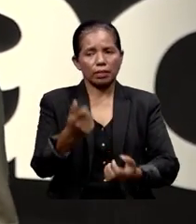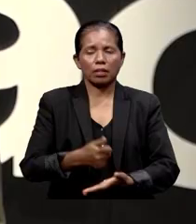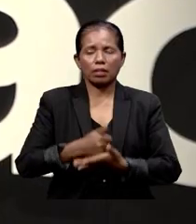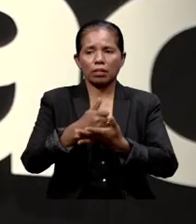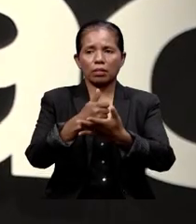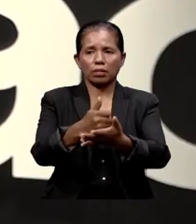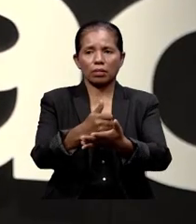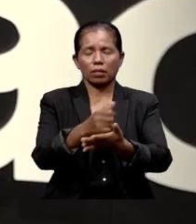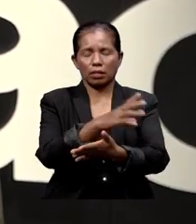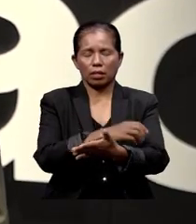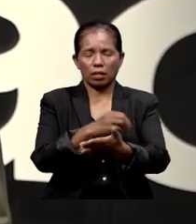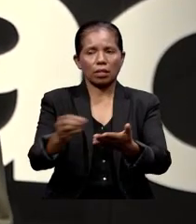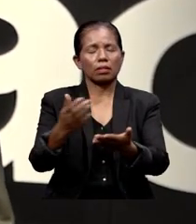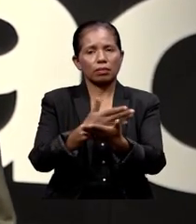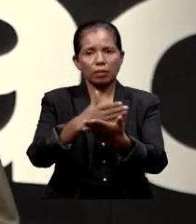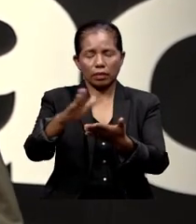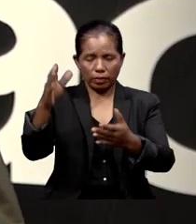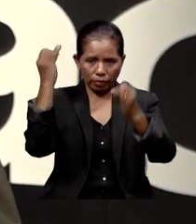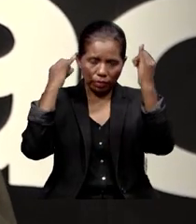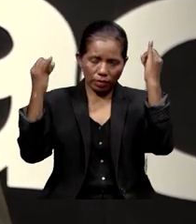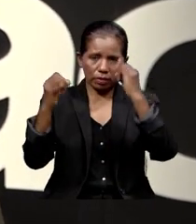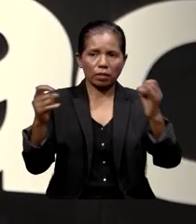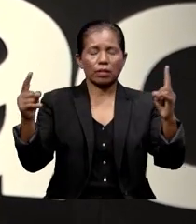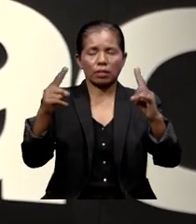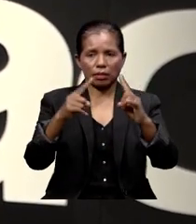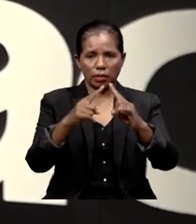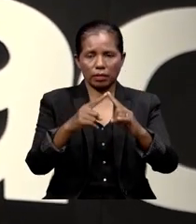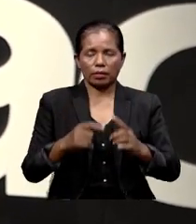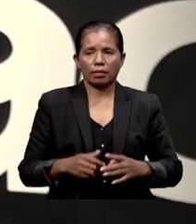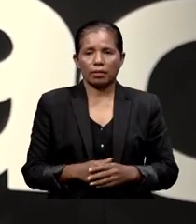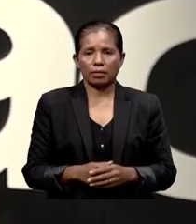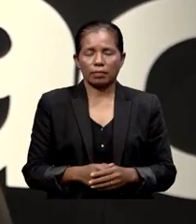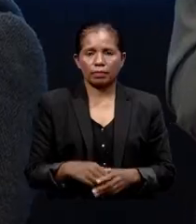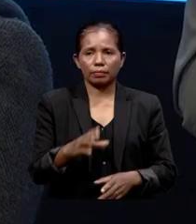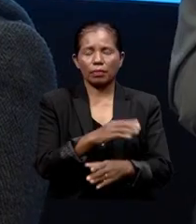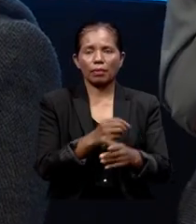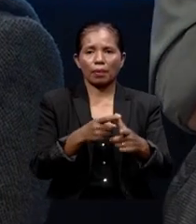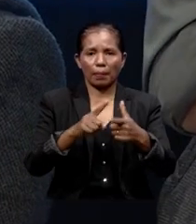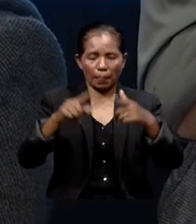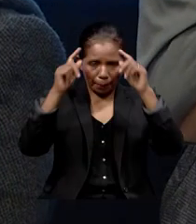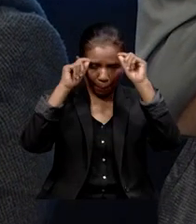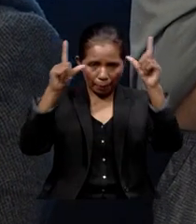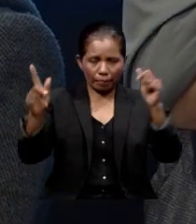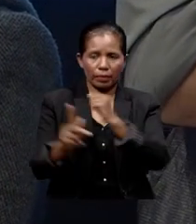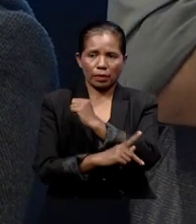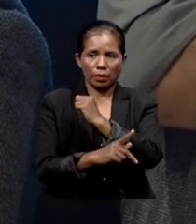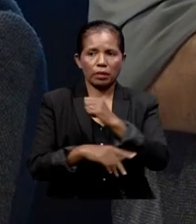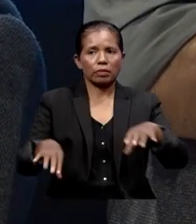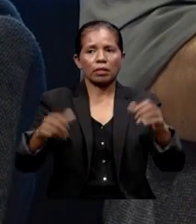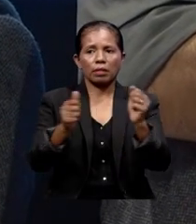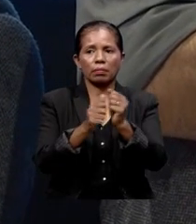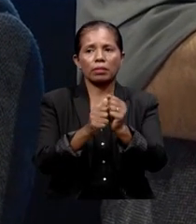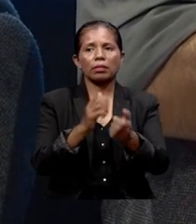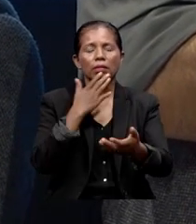como a Espanha fez com a questão do Sahara Ocidental. Timor-Leste ou Portugal e a relação amizade ne